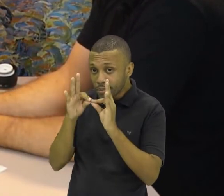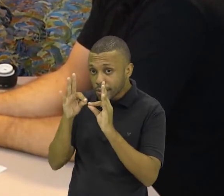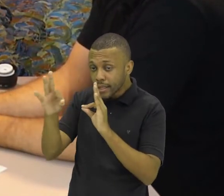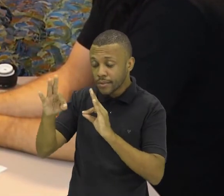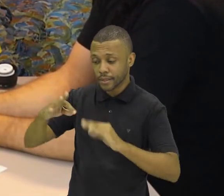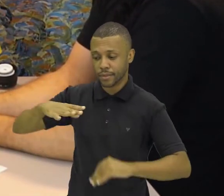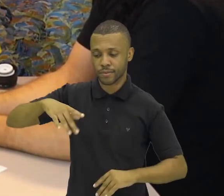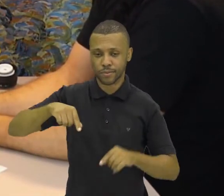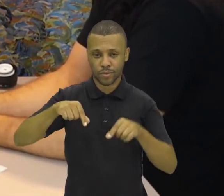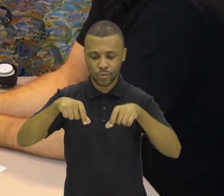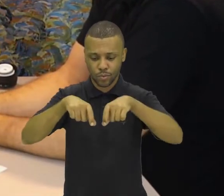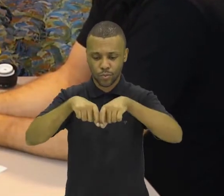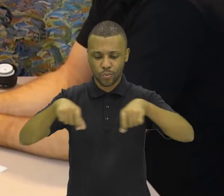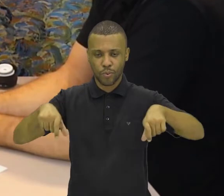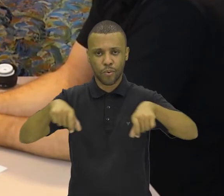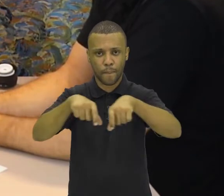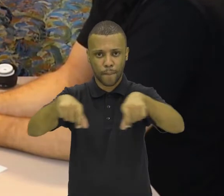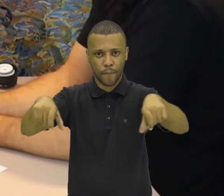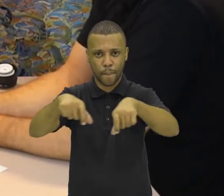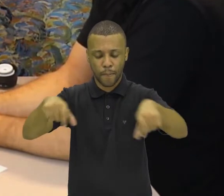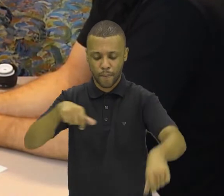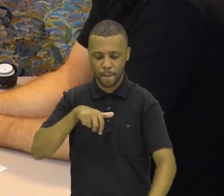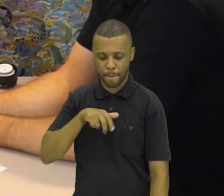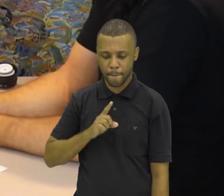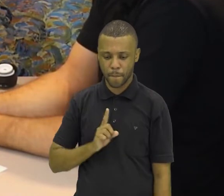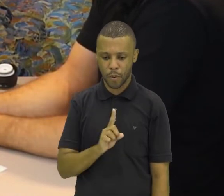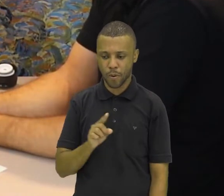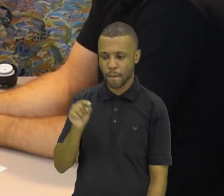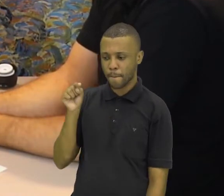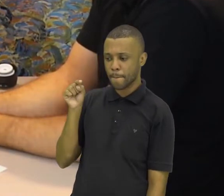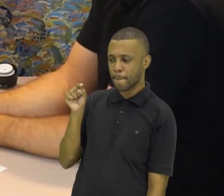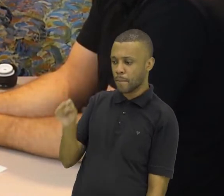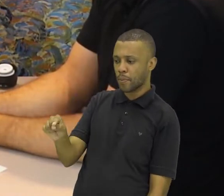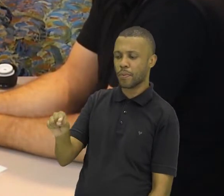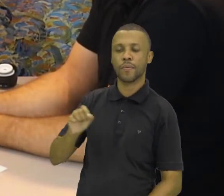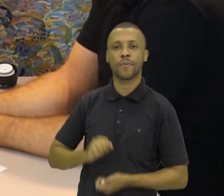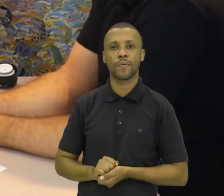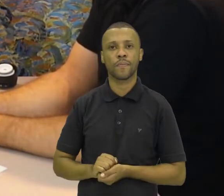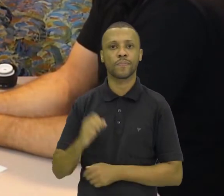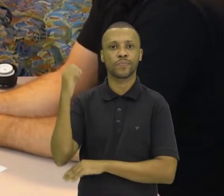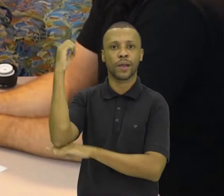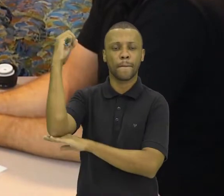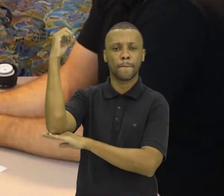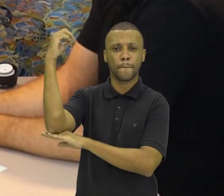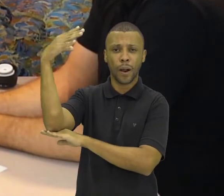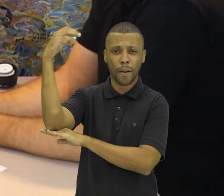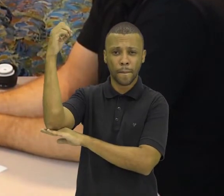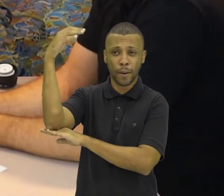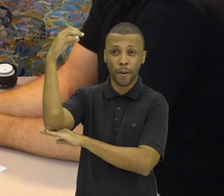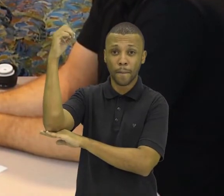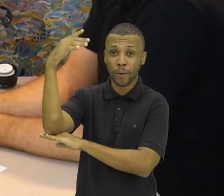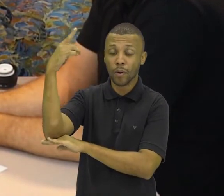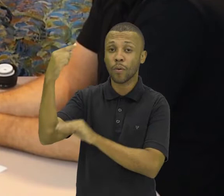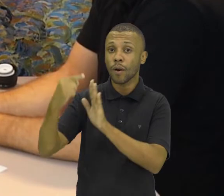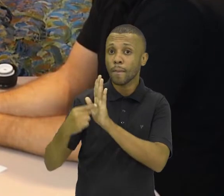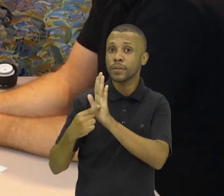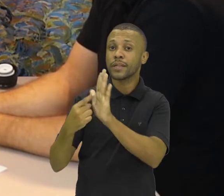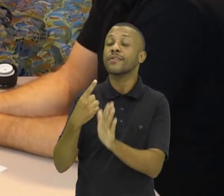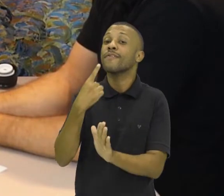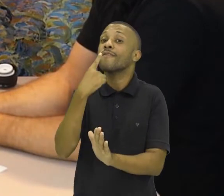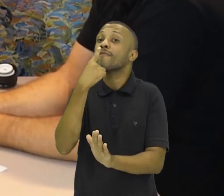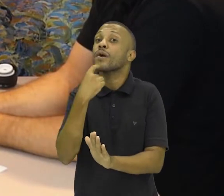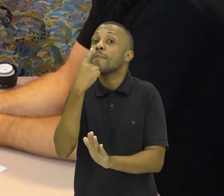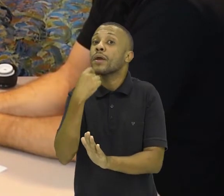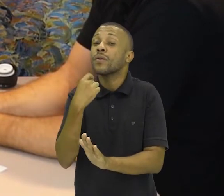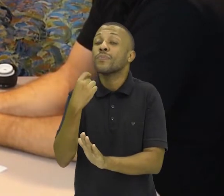então você tem que ir até a botoeira, vai lá, aperta a botoeira e ele leva pelo menos uns 4 minutos para abrir. Tá, isso já é uma coisa